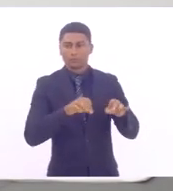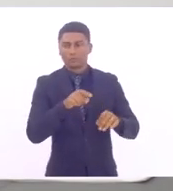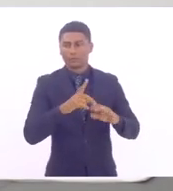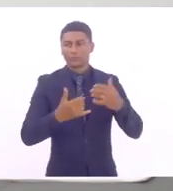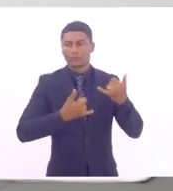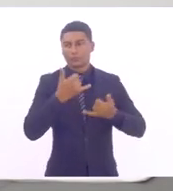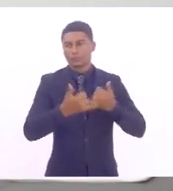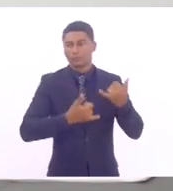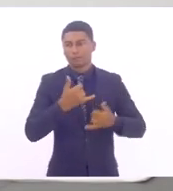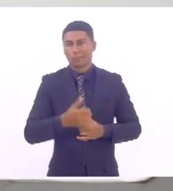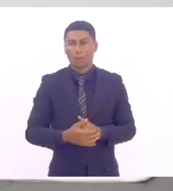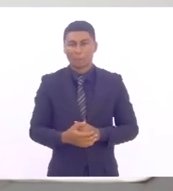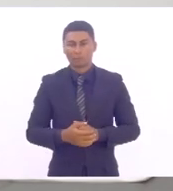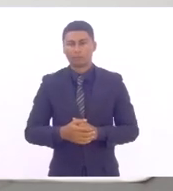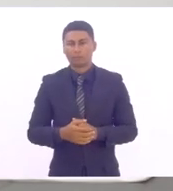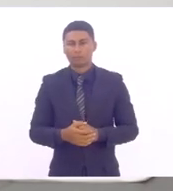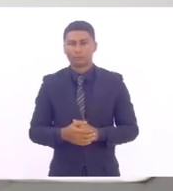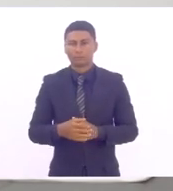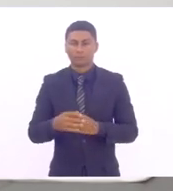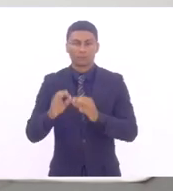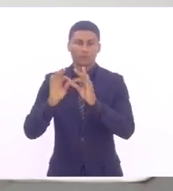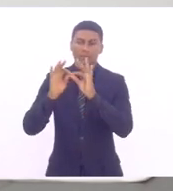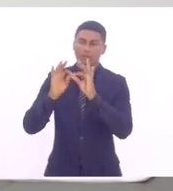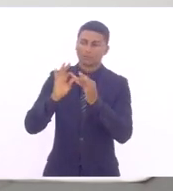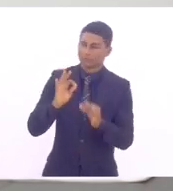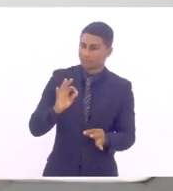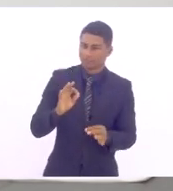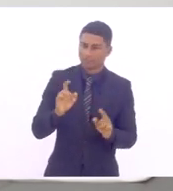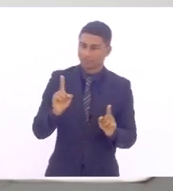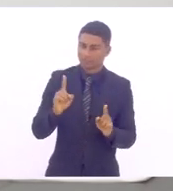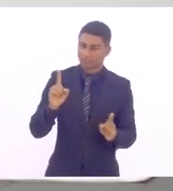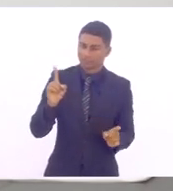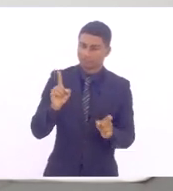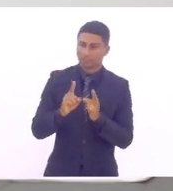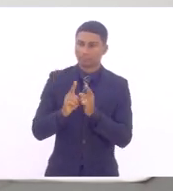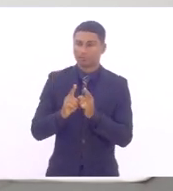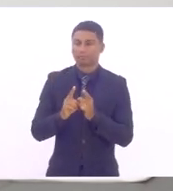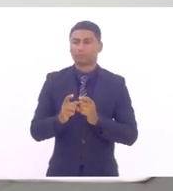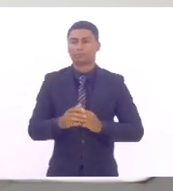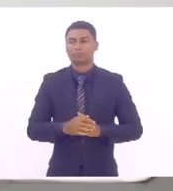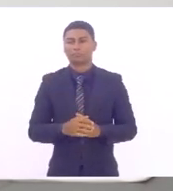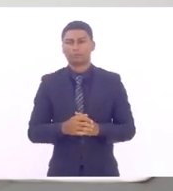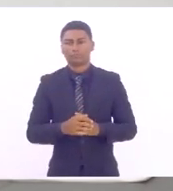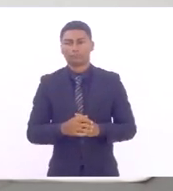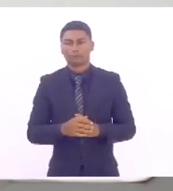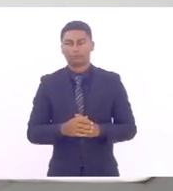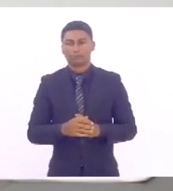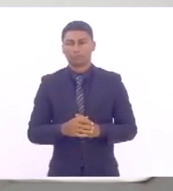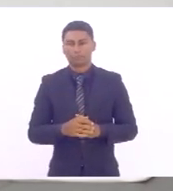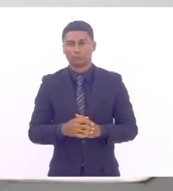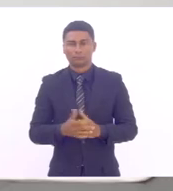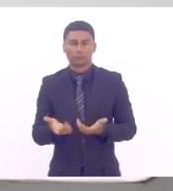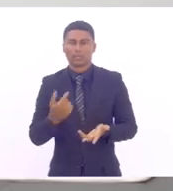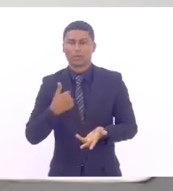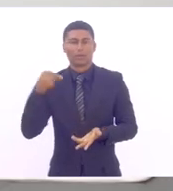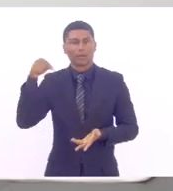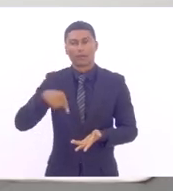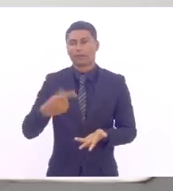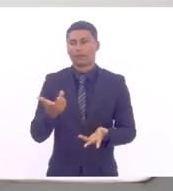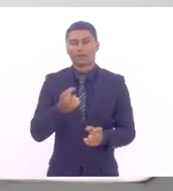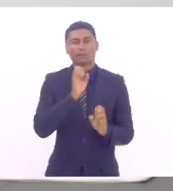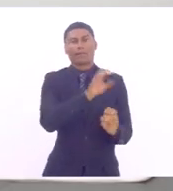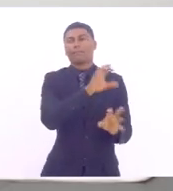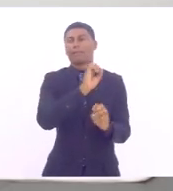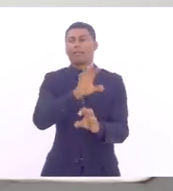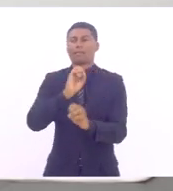sem querer ser prolixo, né, não estou aqui também para pontuar, né, para ensinar para ninguém